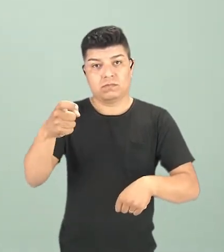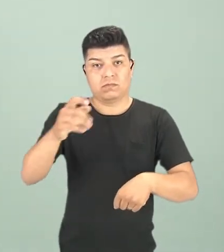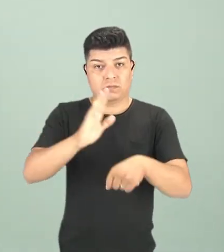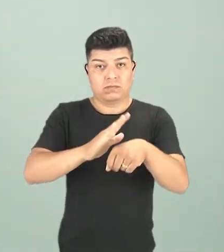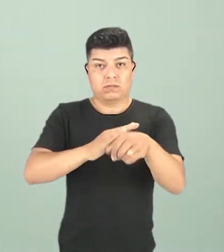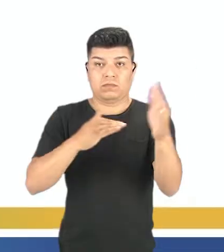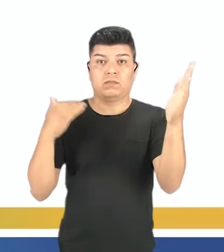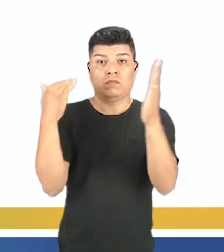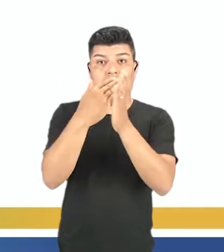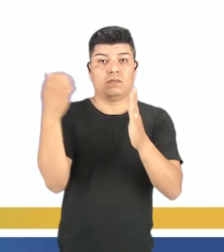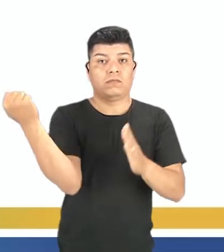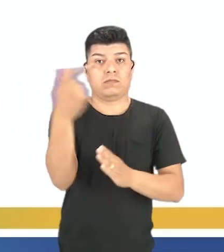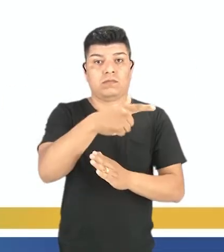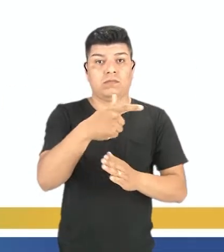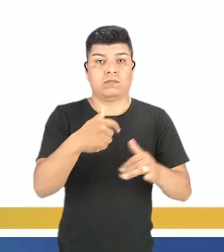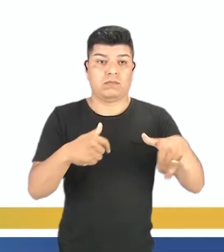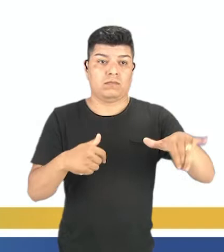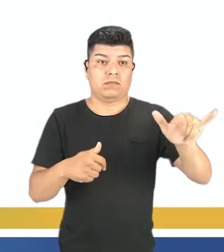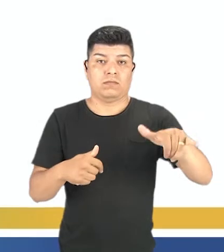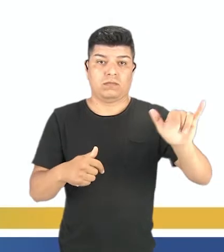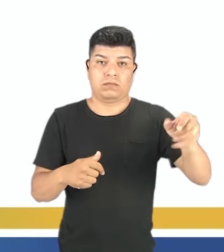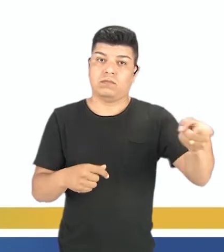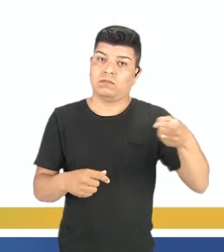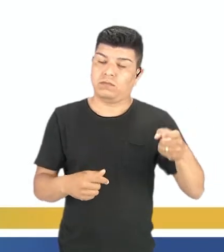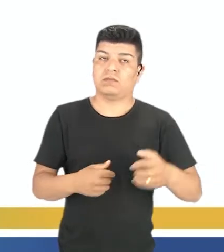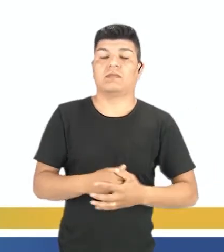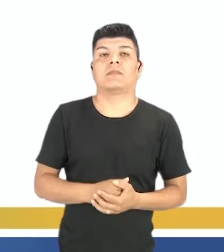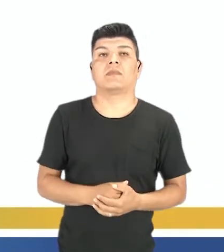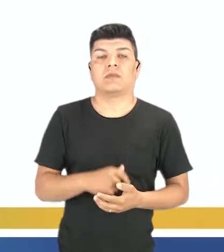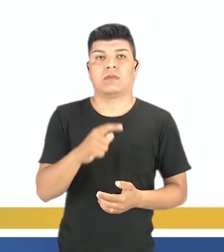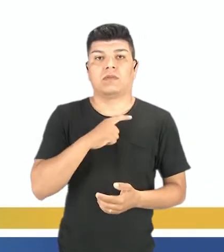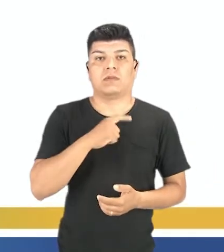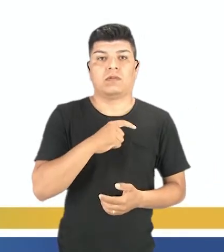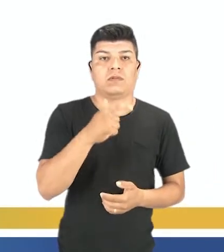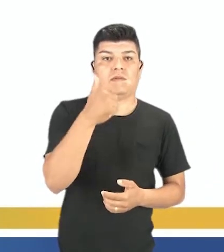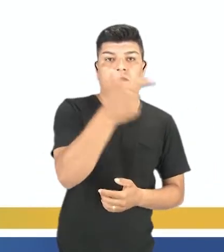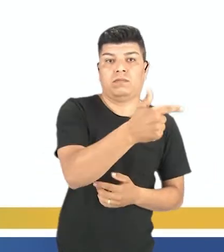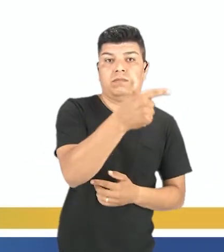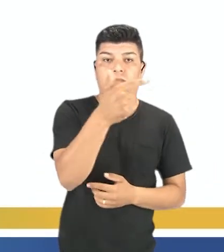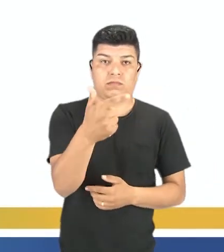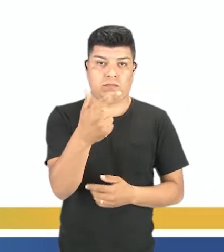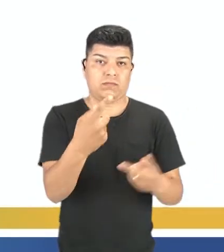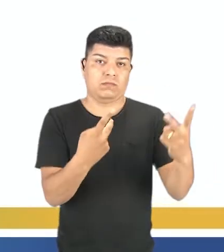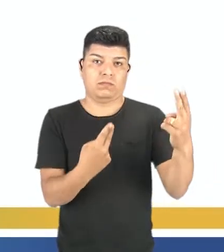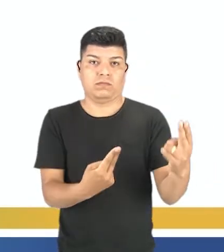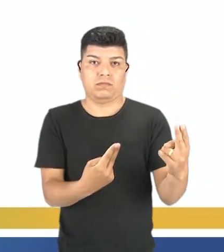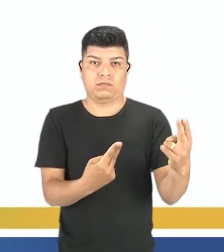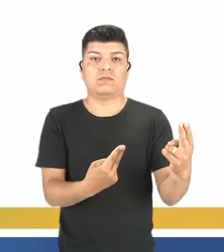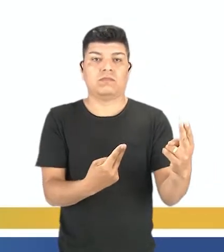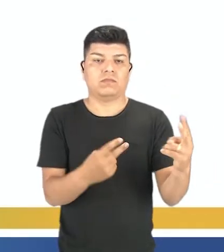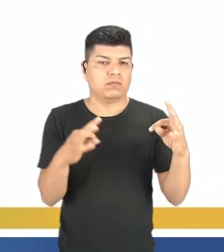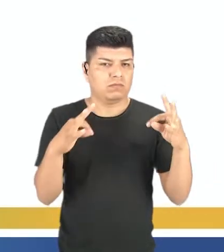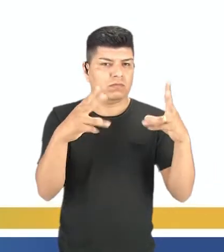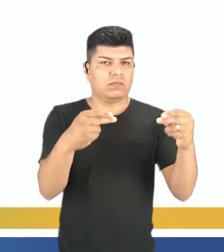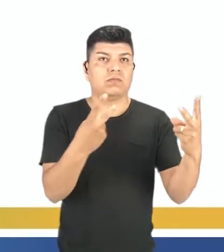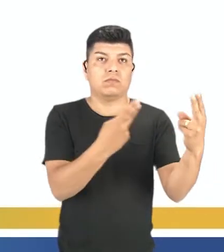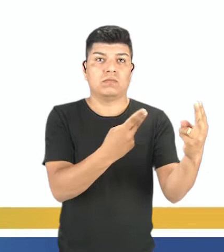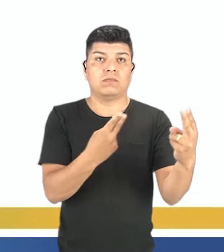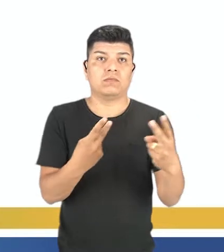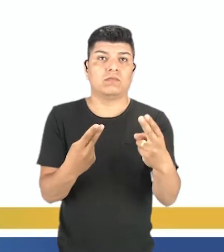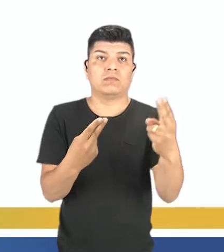frente. Mas atentem que eu tenho 22 pares de cromossomos autossômicos, ó, todos iguaizinhos,